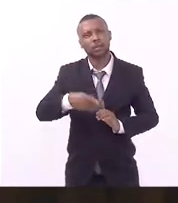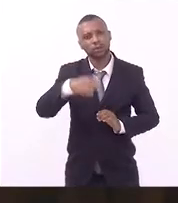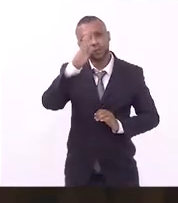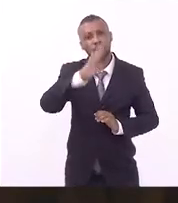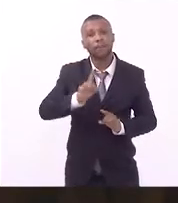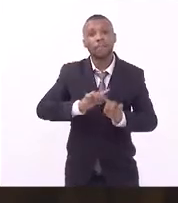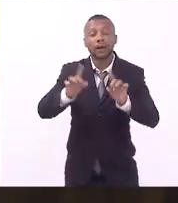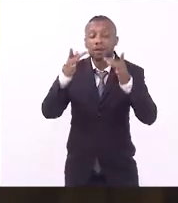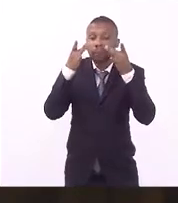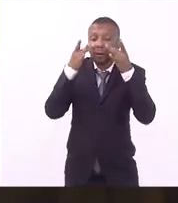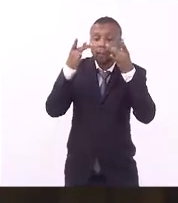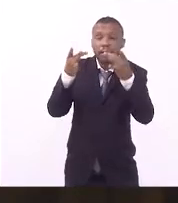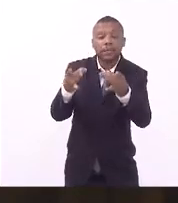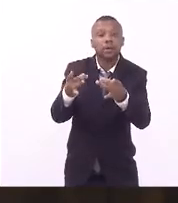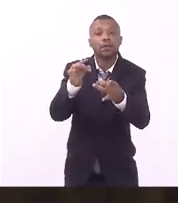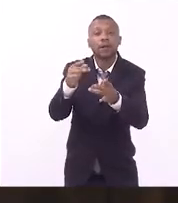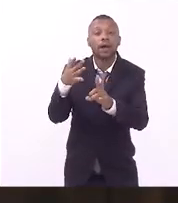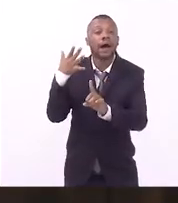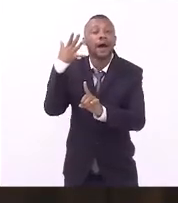me ater à fala aqui, viu?